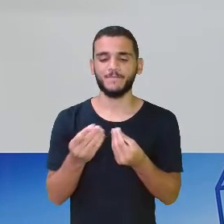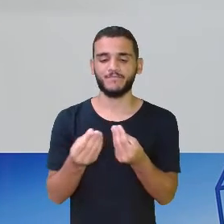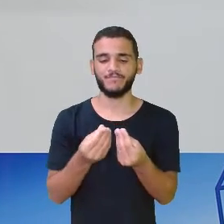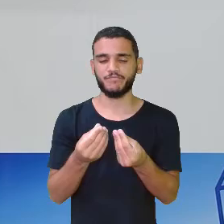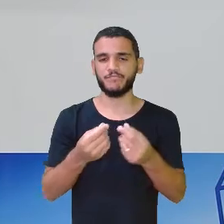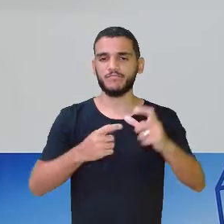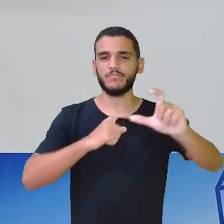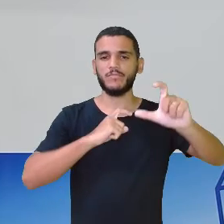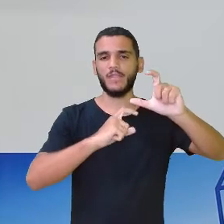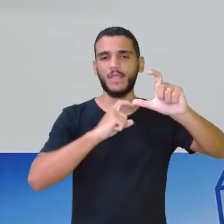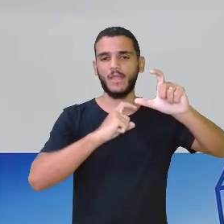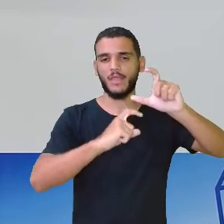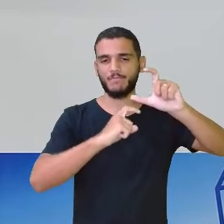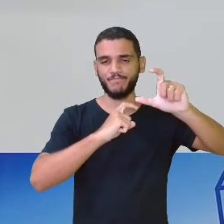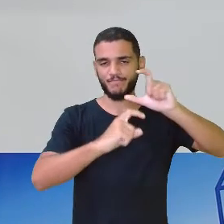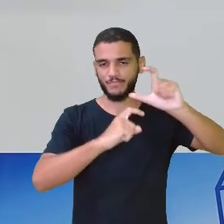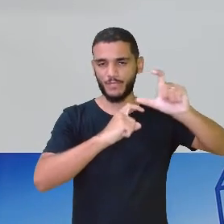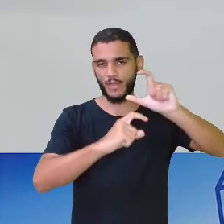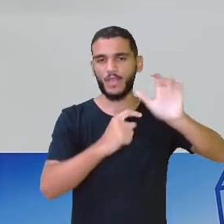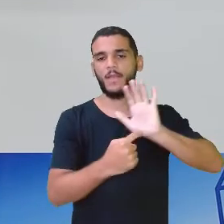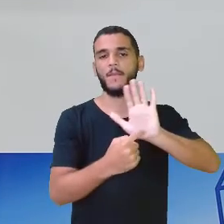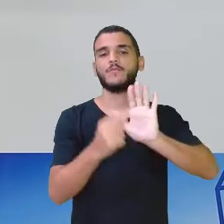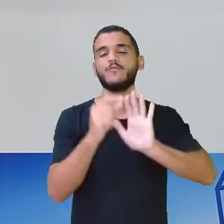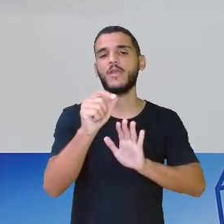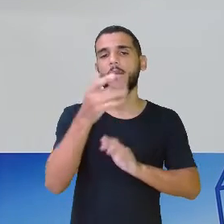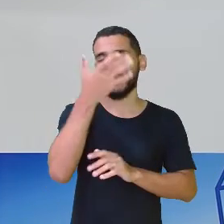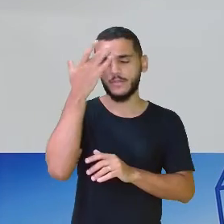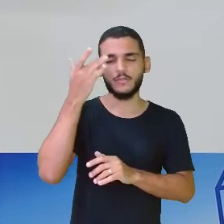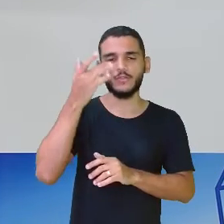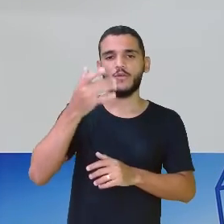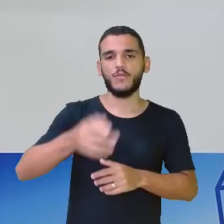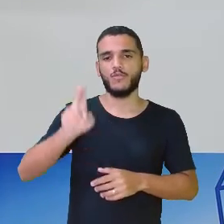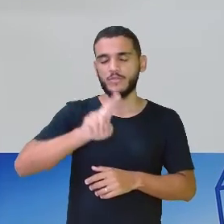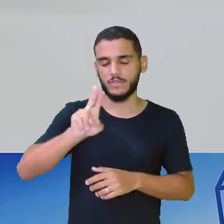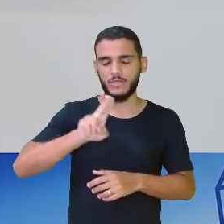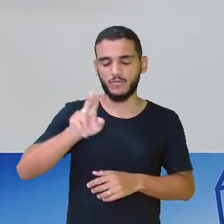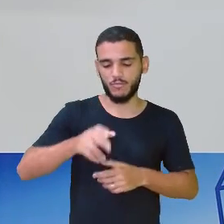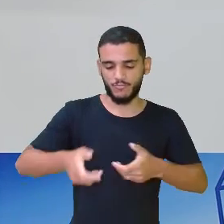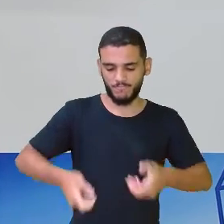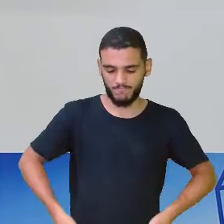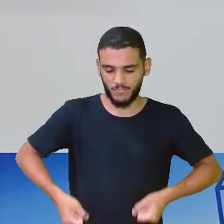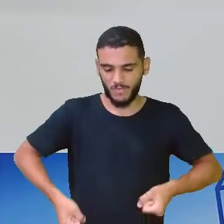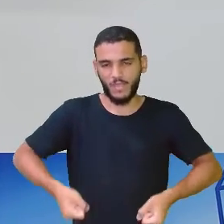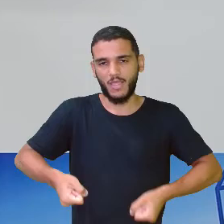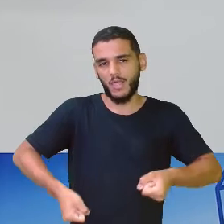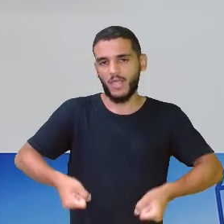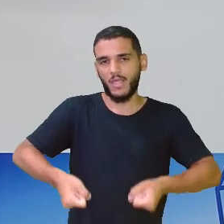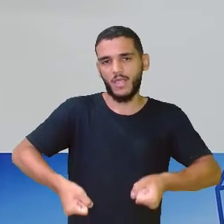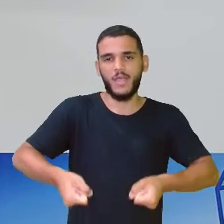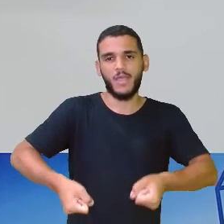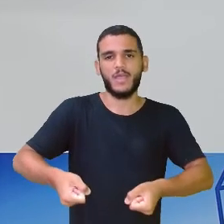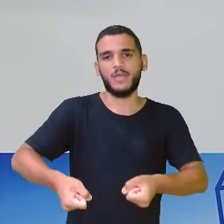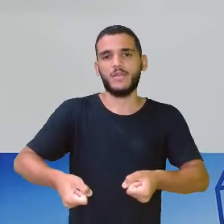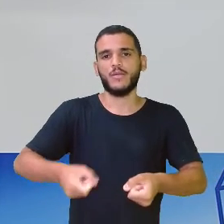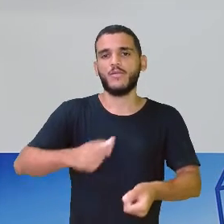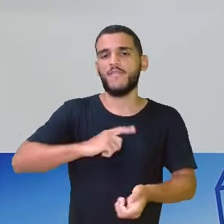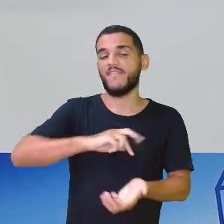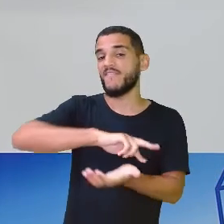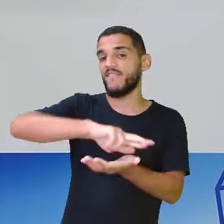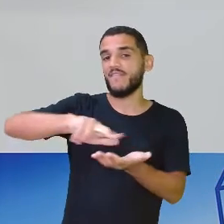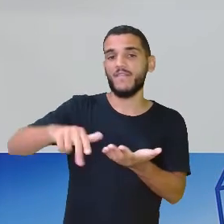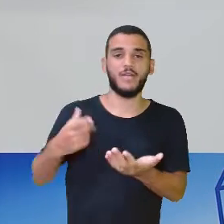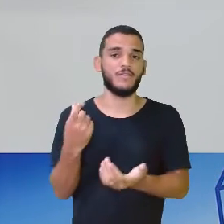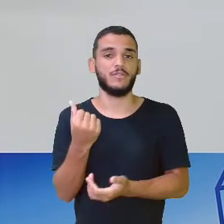né? As pessoas andando com um carrinho de mão, né? Com um barril cheio de dinheiro e voltando para casa com um saquinho de